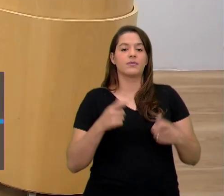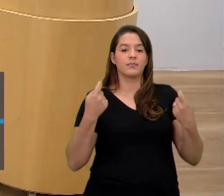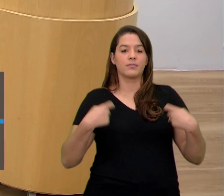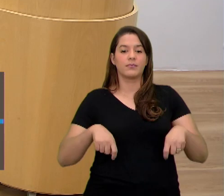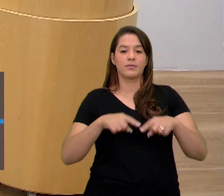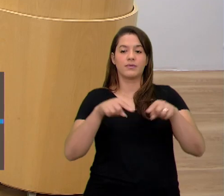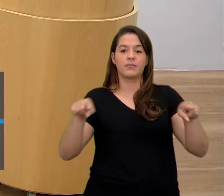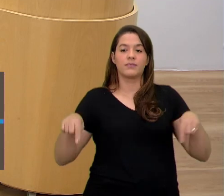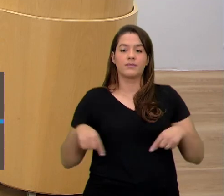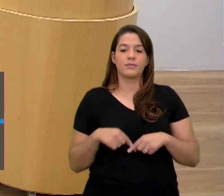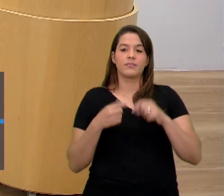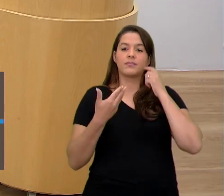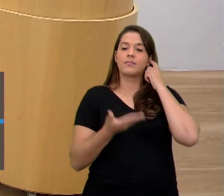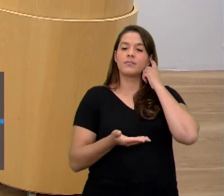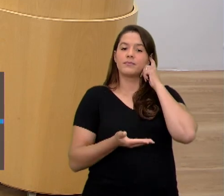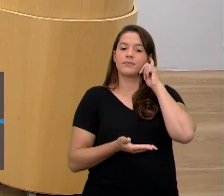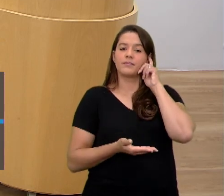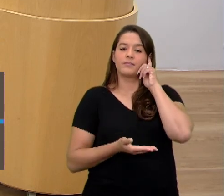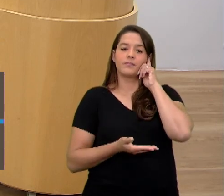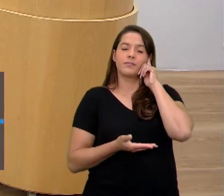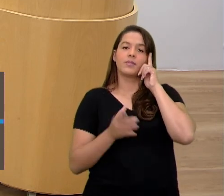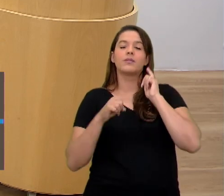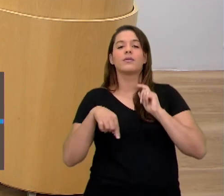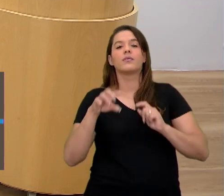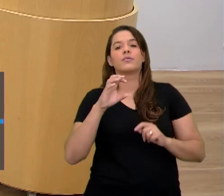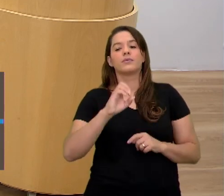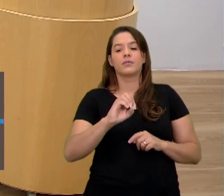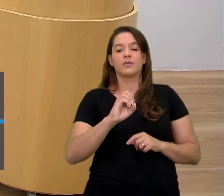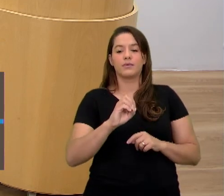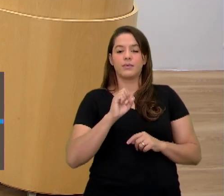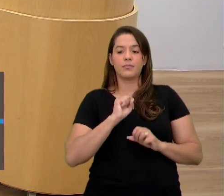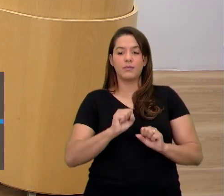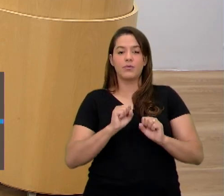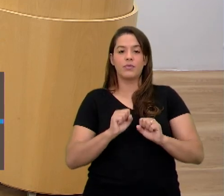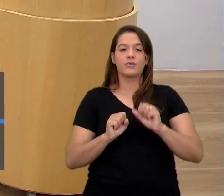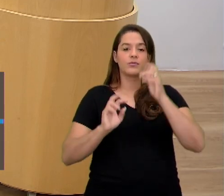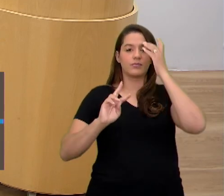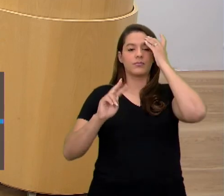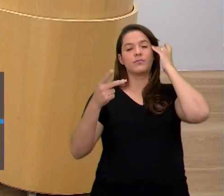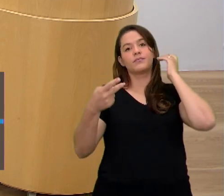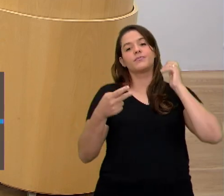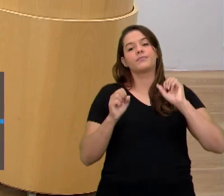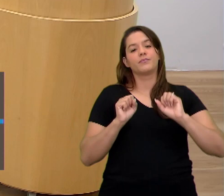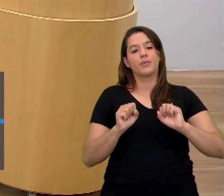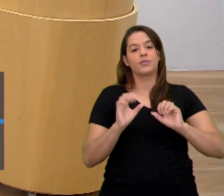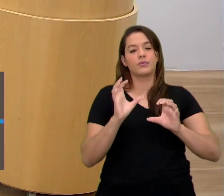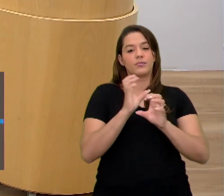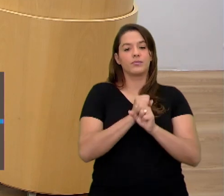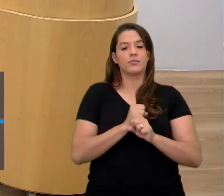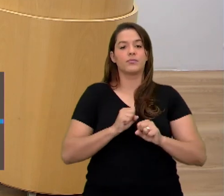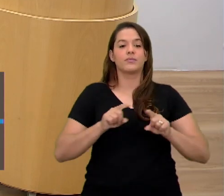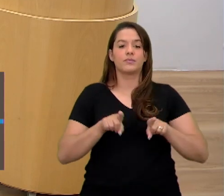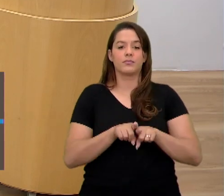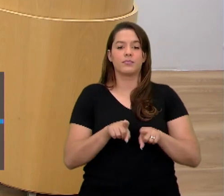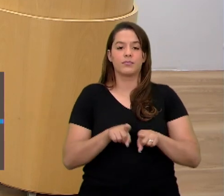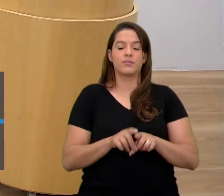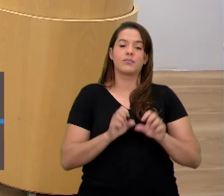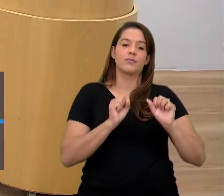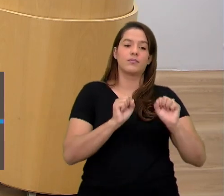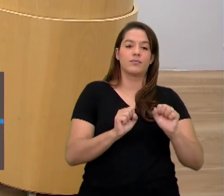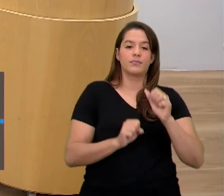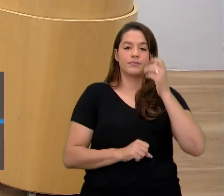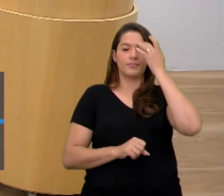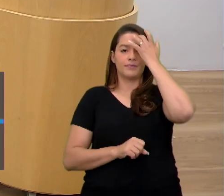de aula, né? Sim. Ah, professor, o 0 não pode ser denominador. O senhor falou isso? Falei, beleza. Pô, mas ele pode ser numerador?